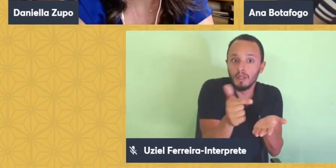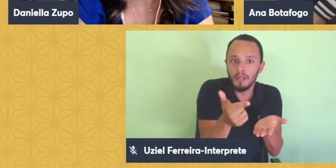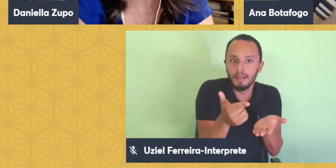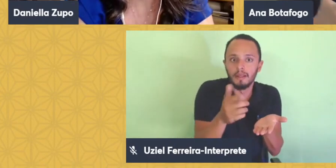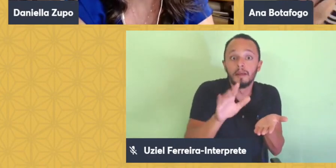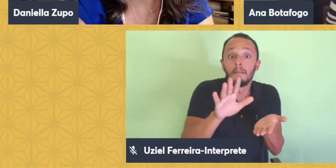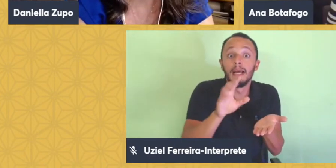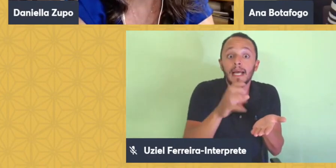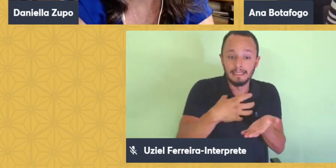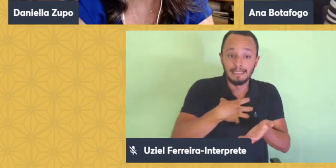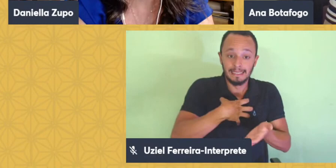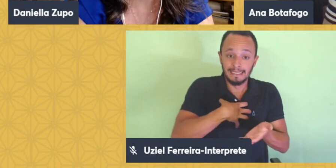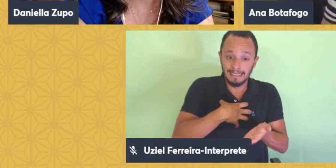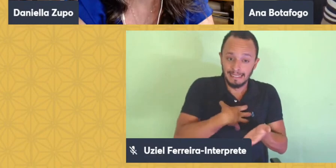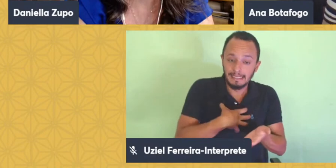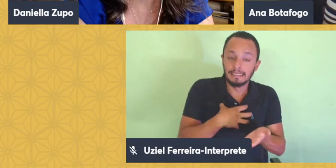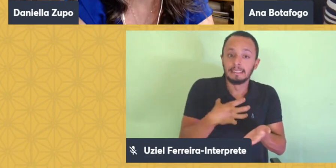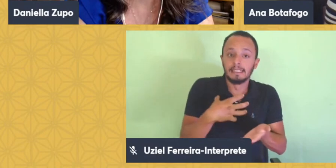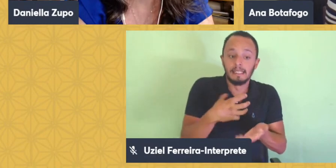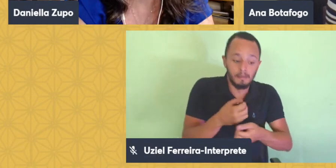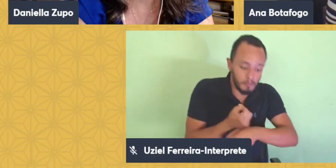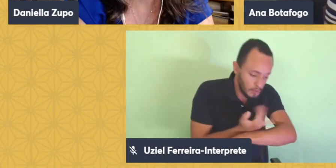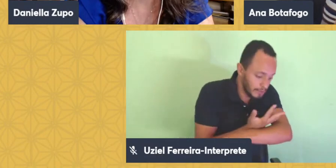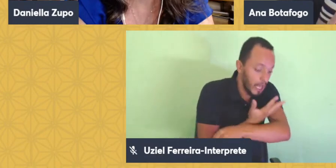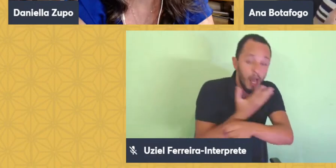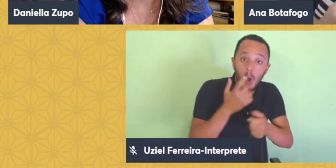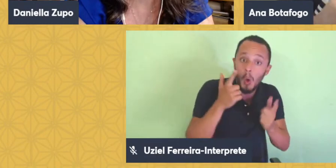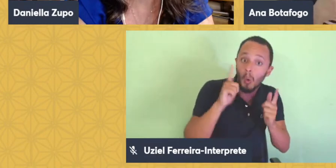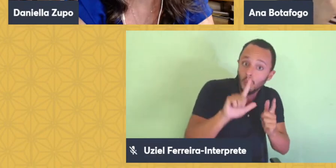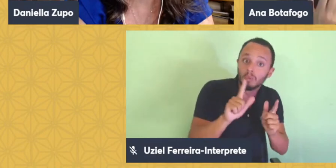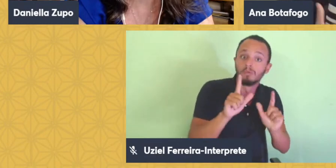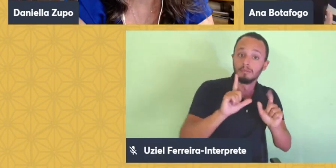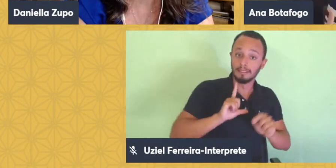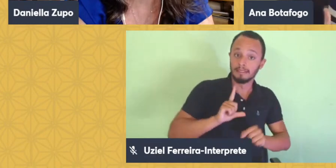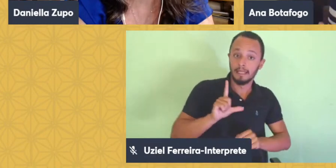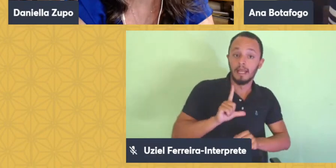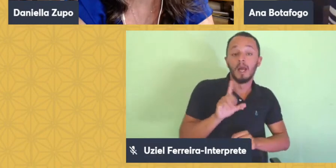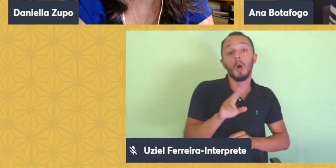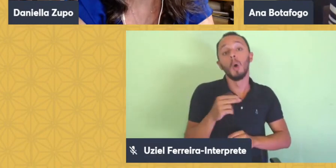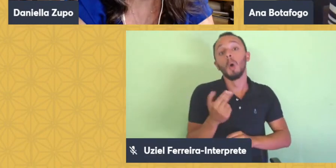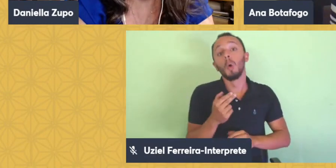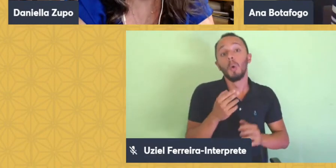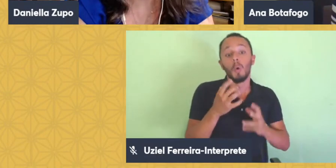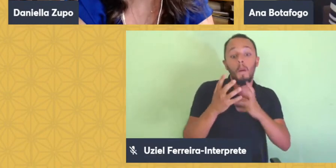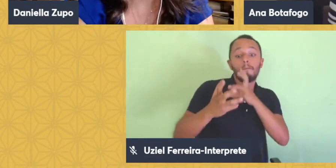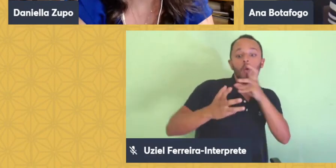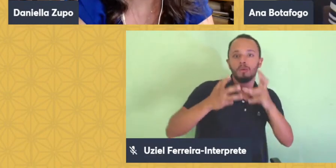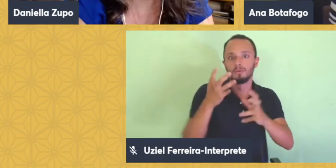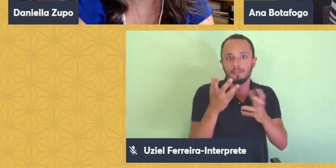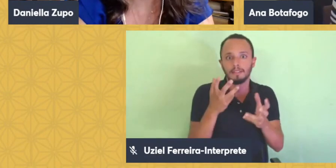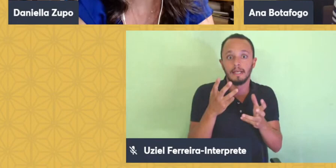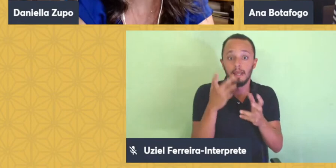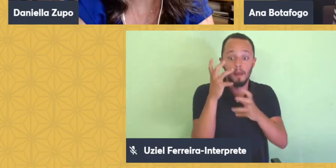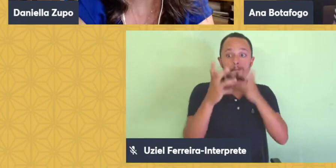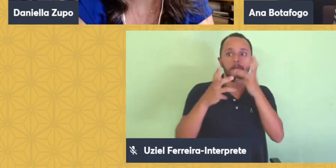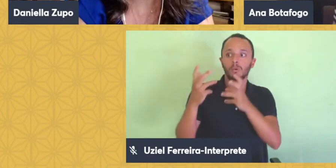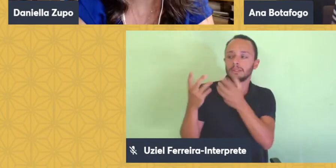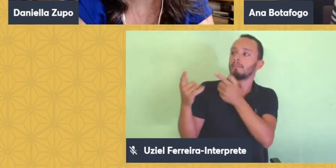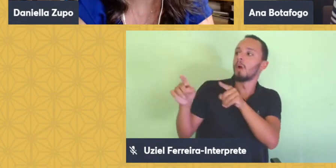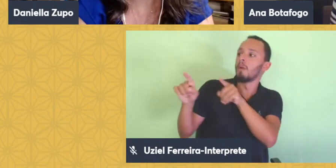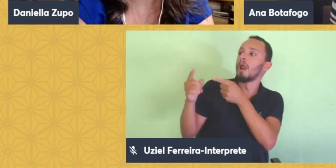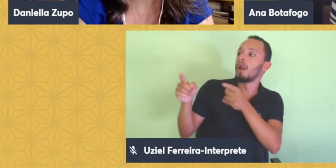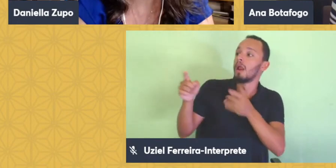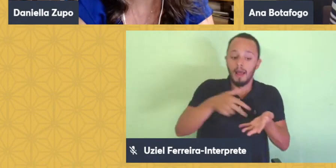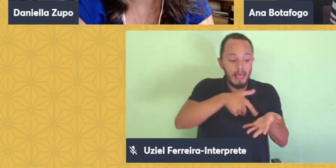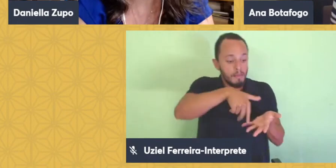sentimento Uma emoção eu te contar o que a música Me transmite então isso